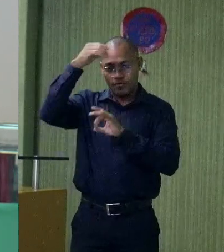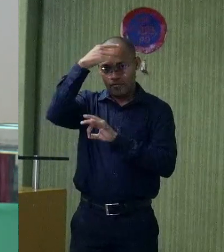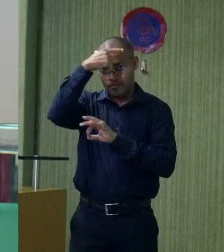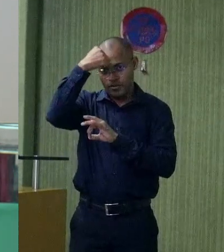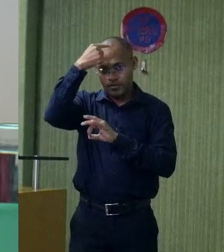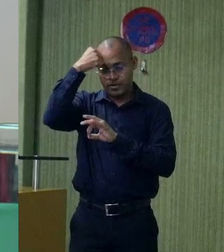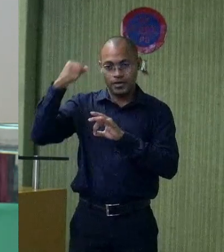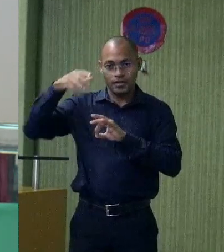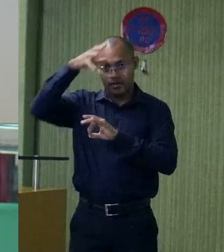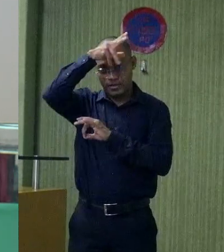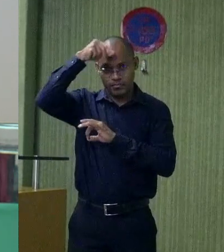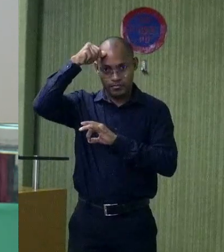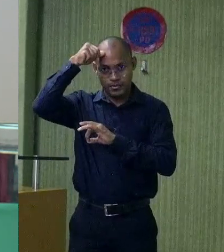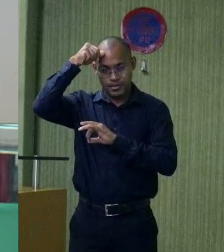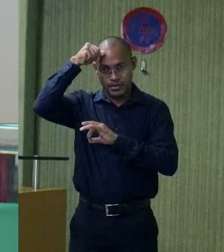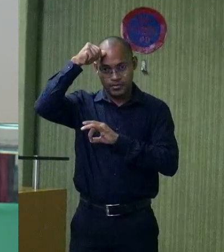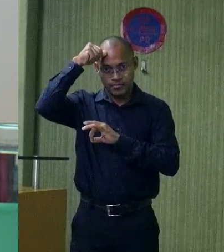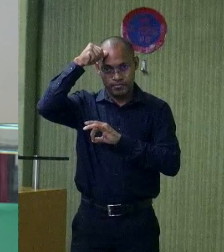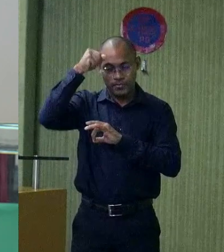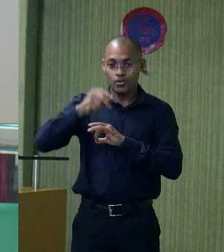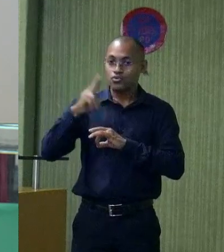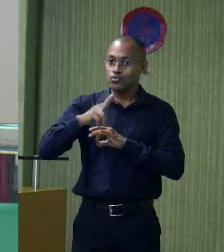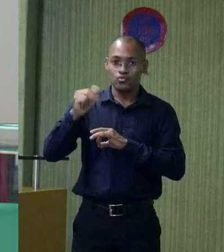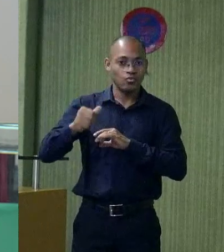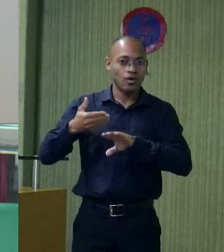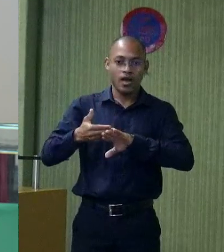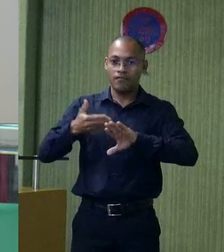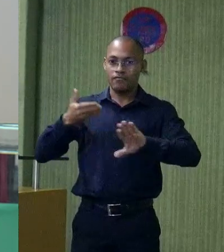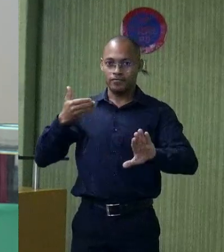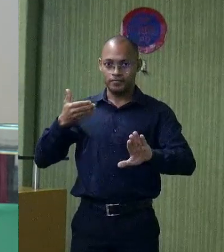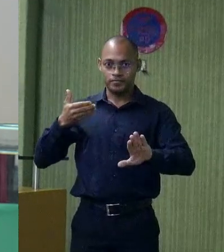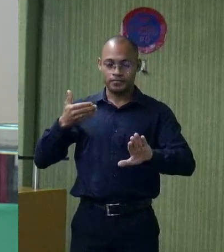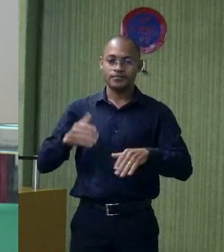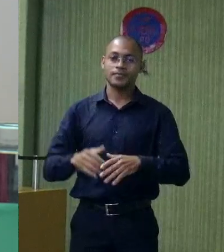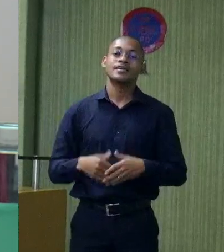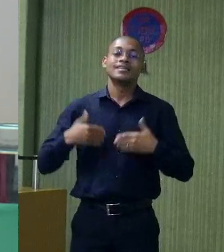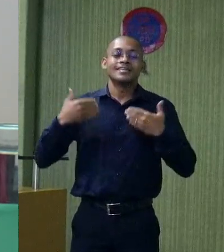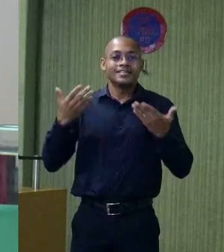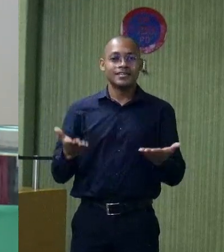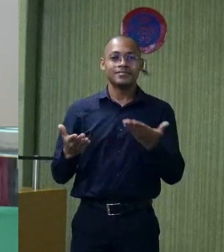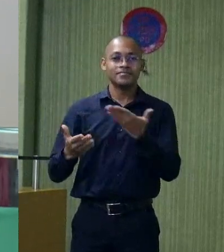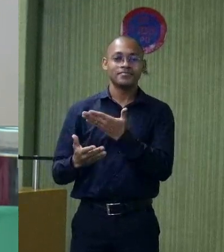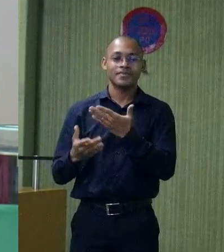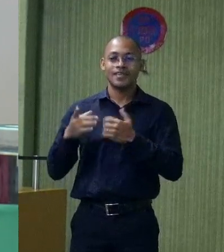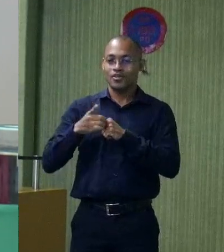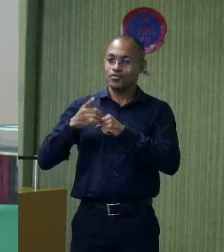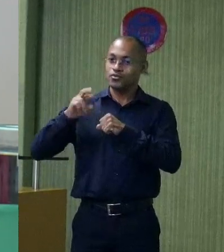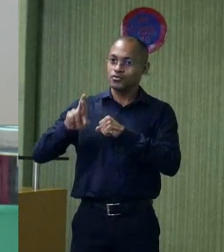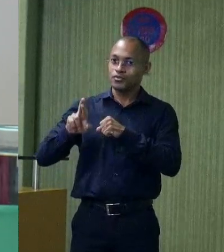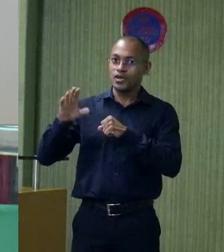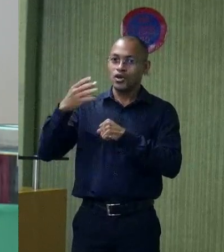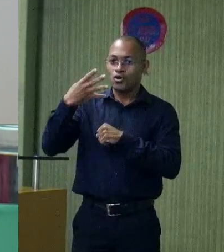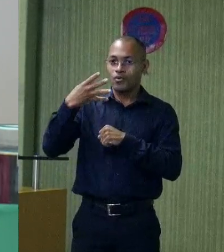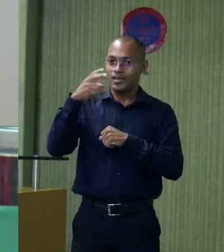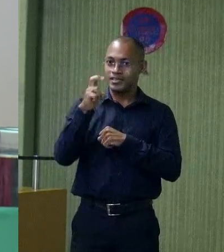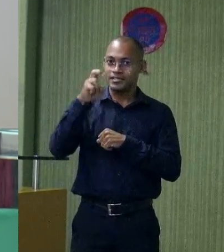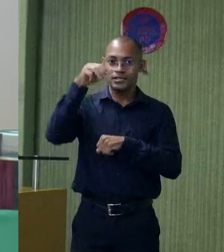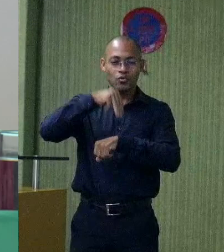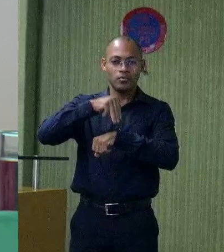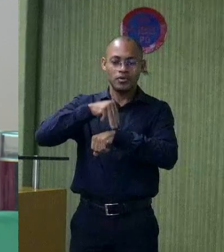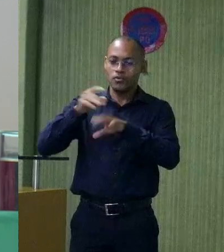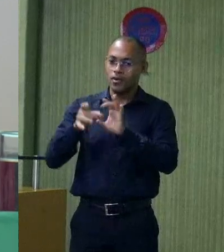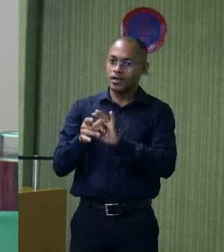a sem afastamento então Doutora adeliza eh 45 minutos fique à